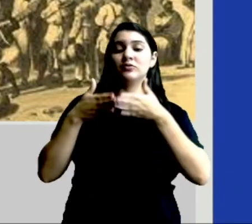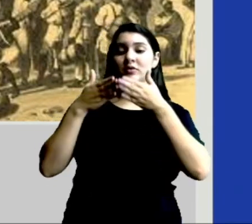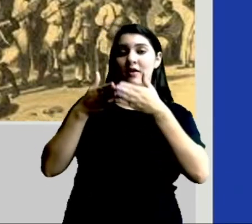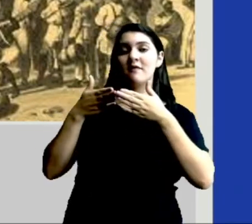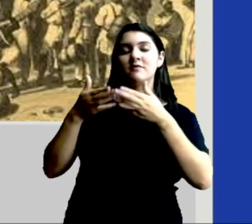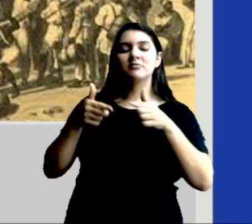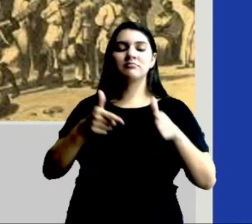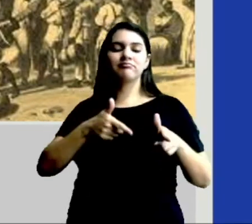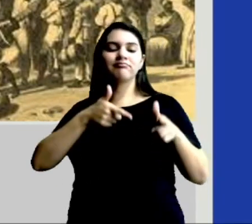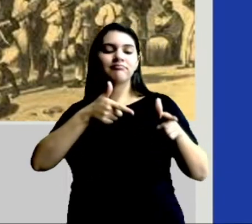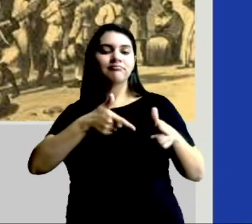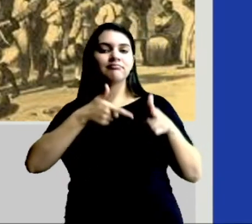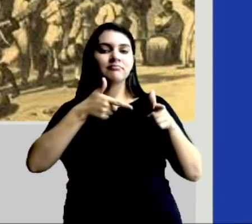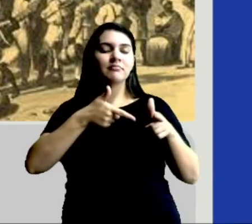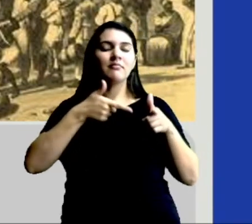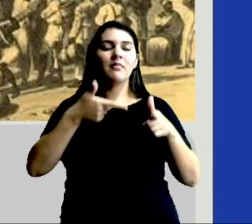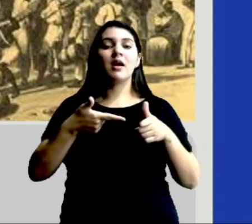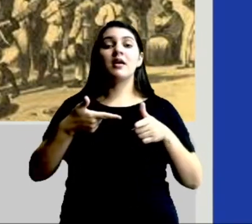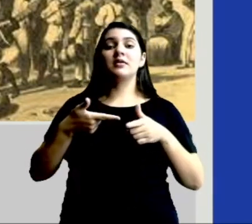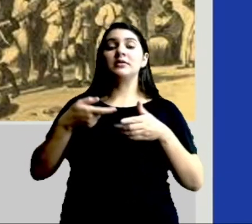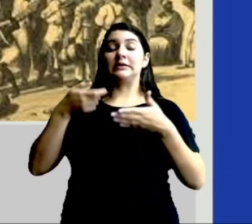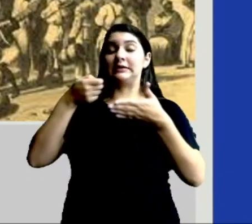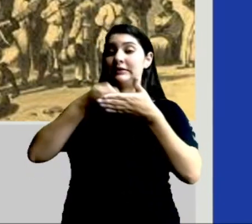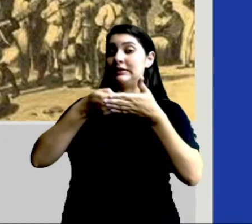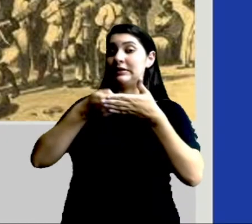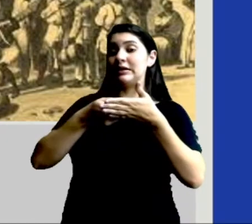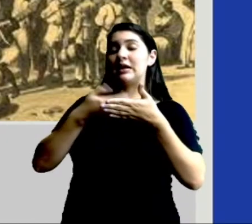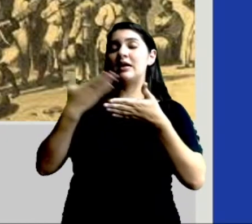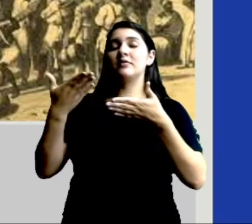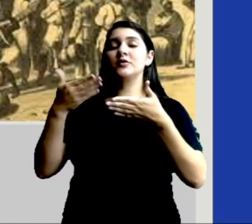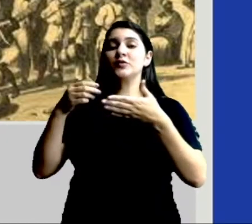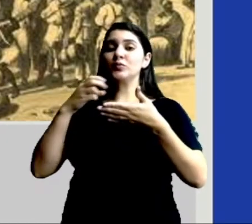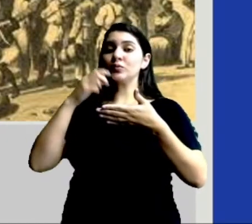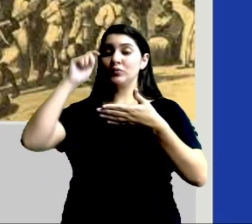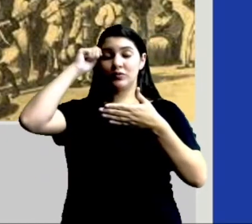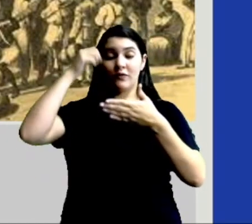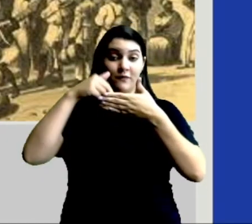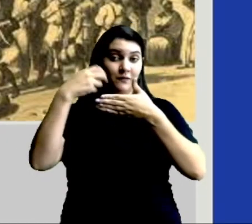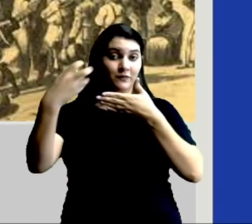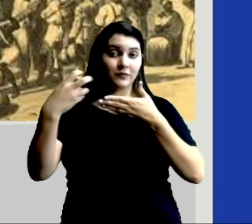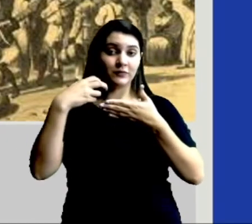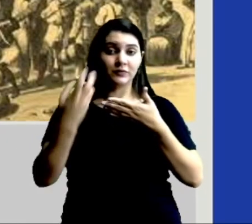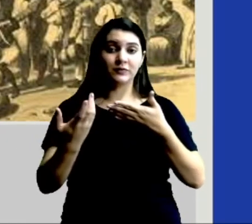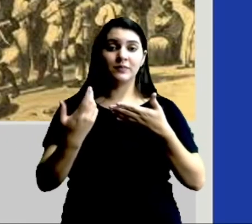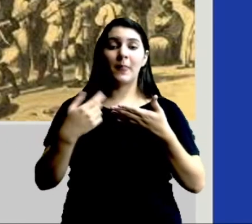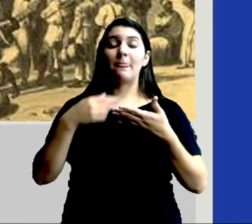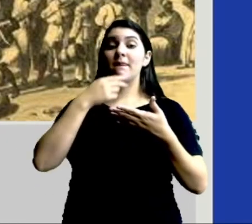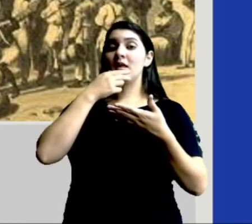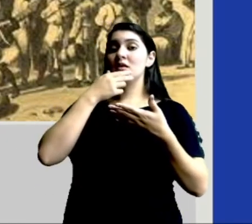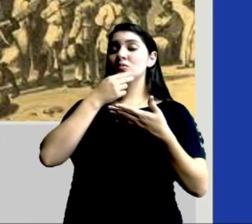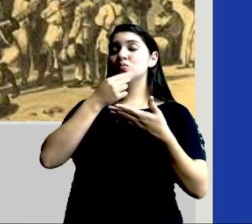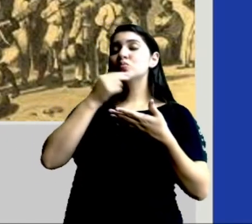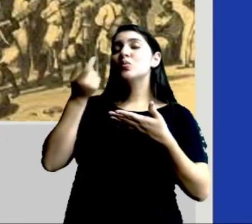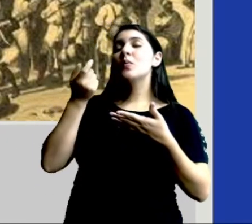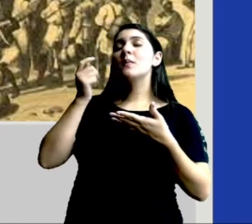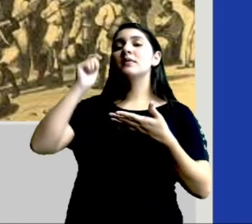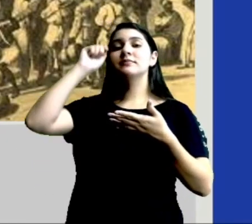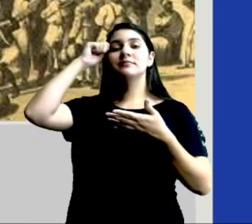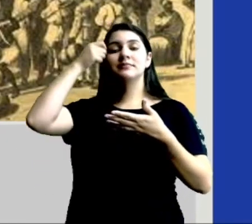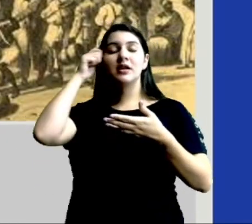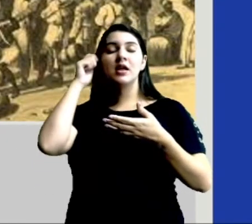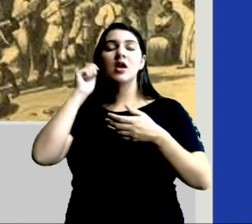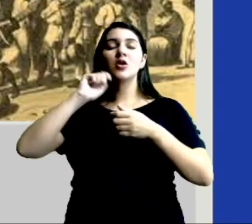que esses negros evitassem fugir. Então, aí temos aí os negros, eles vinham amarrados, tá? Eles